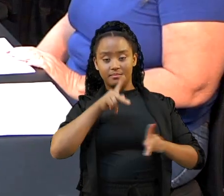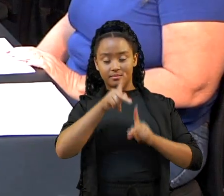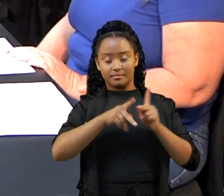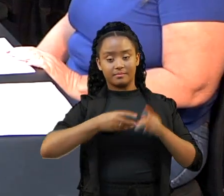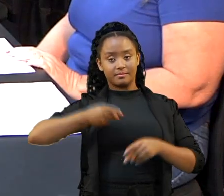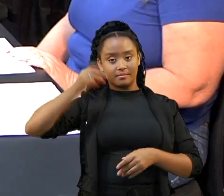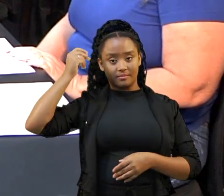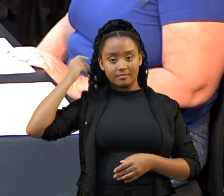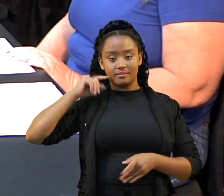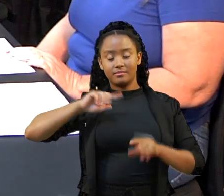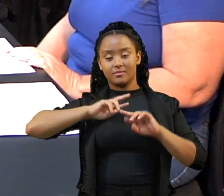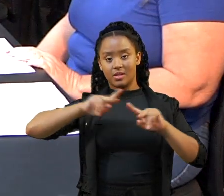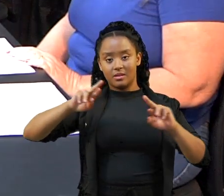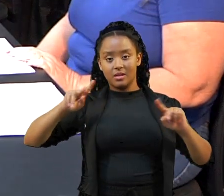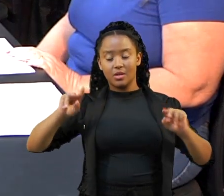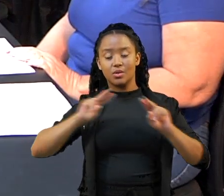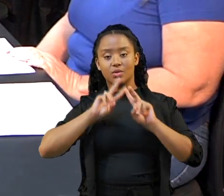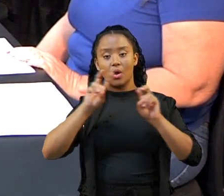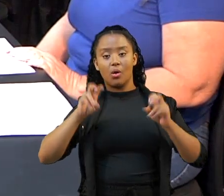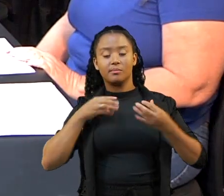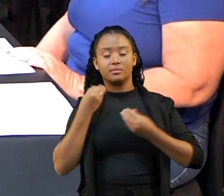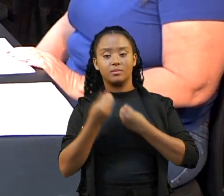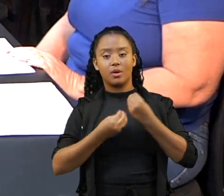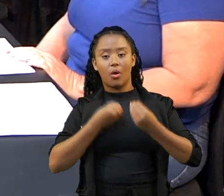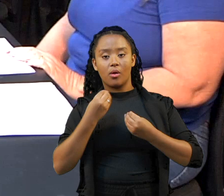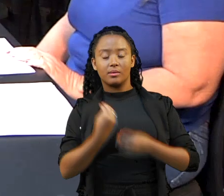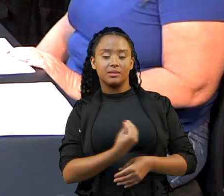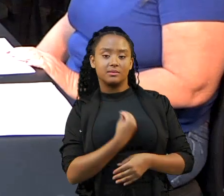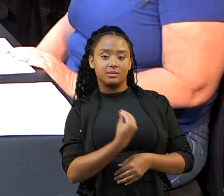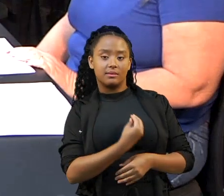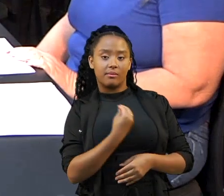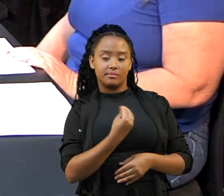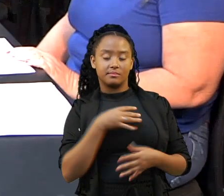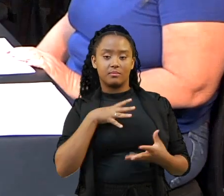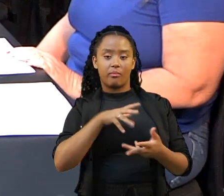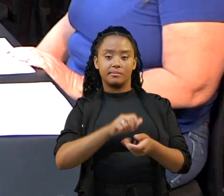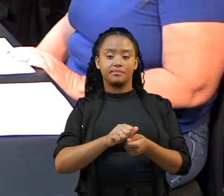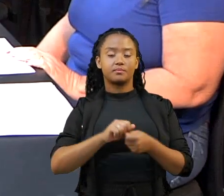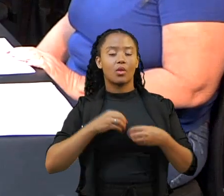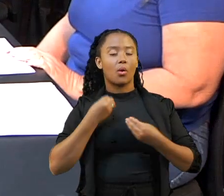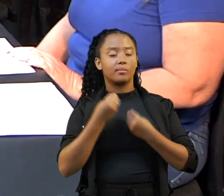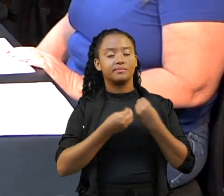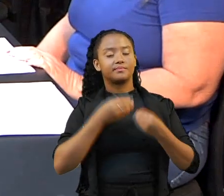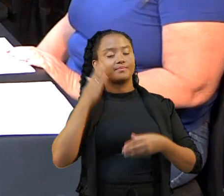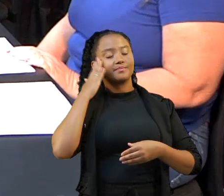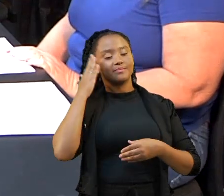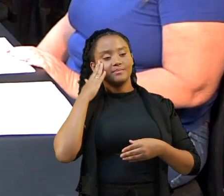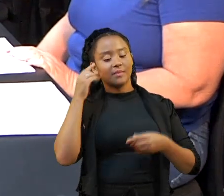povos originários é diferente. Sobre como existir no mundo. Como é que você vê isso?